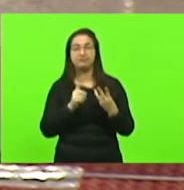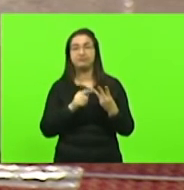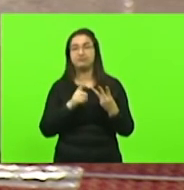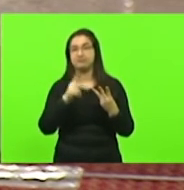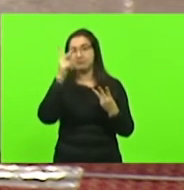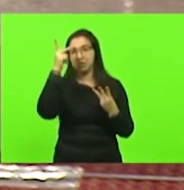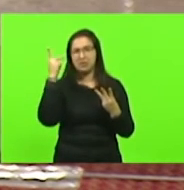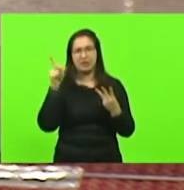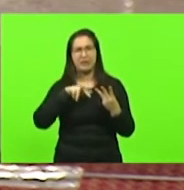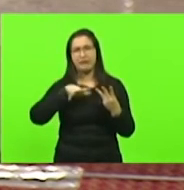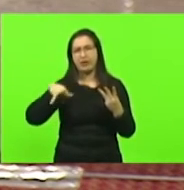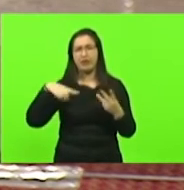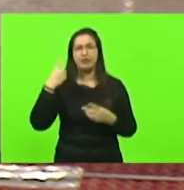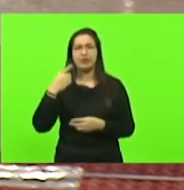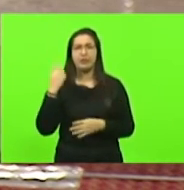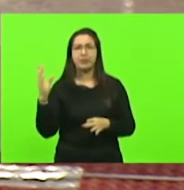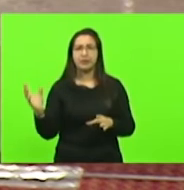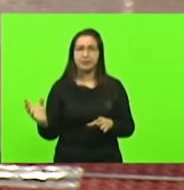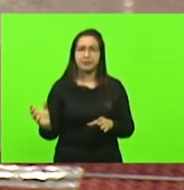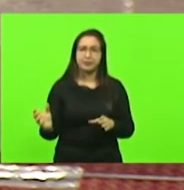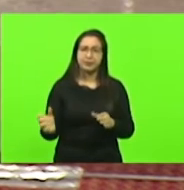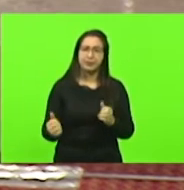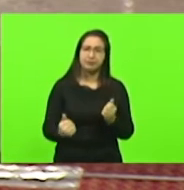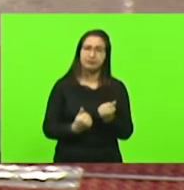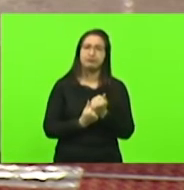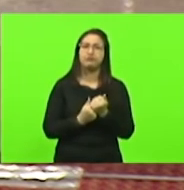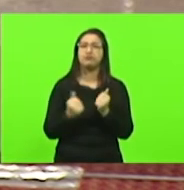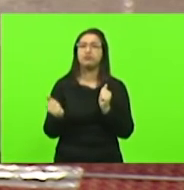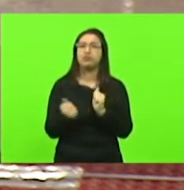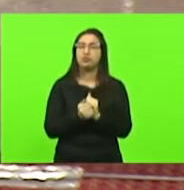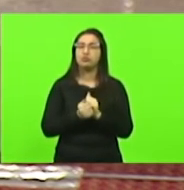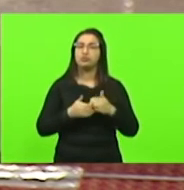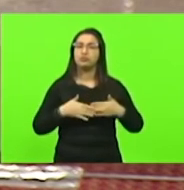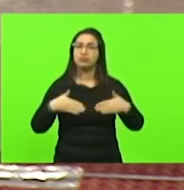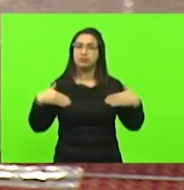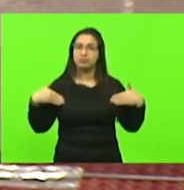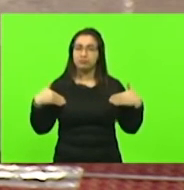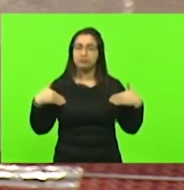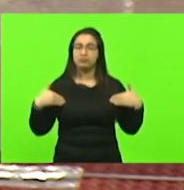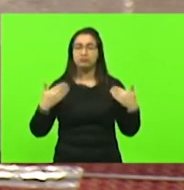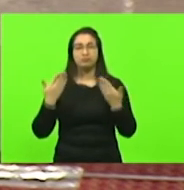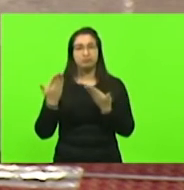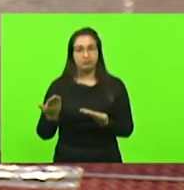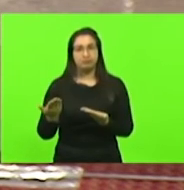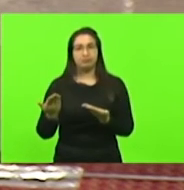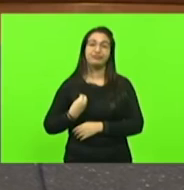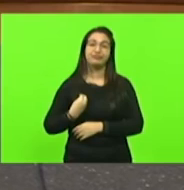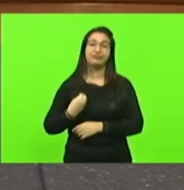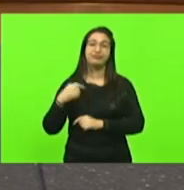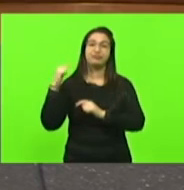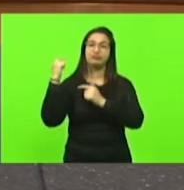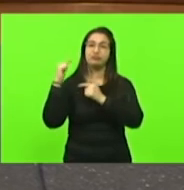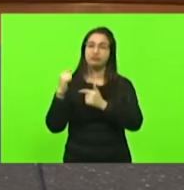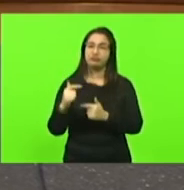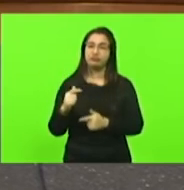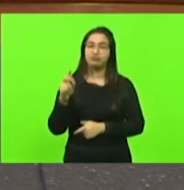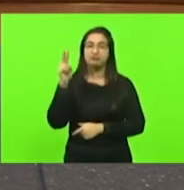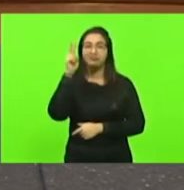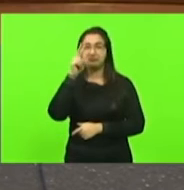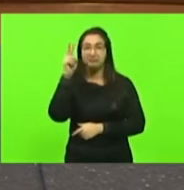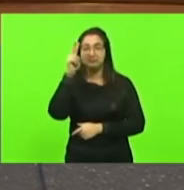vários deputados se somaram a esse esforço para homenagear um grande um grande Catarinense um